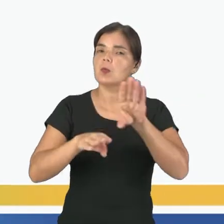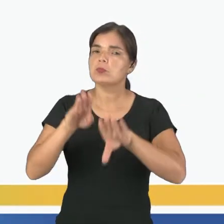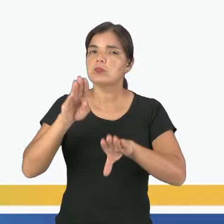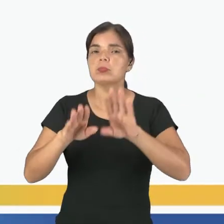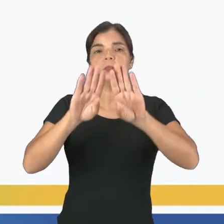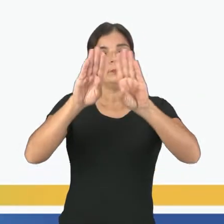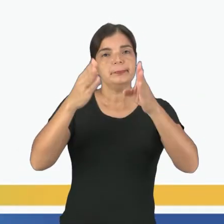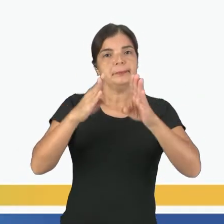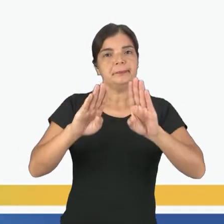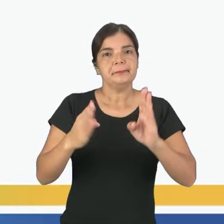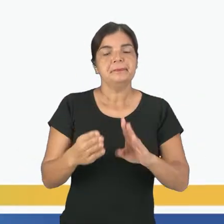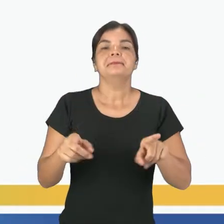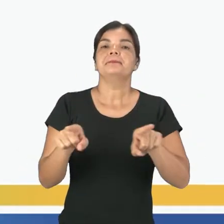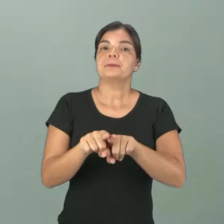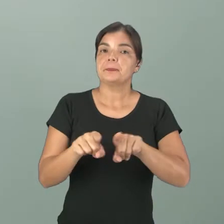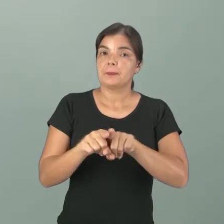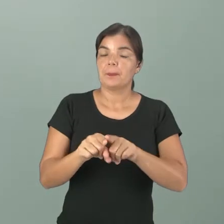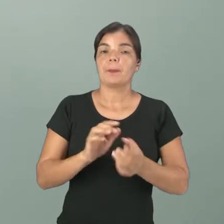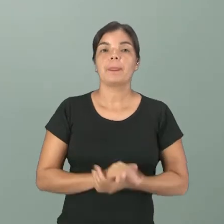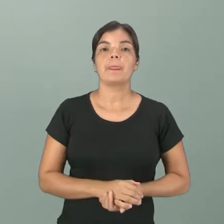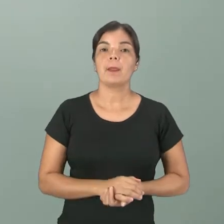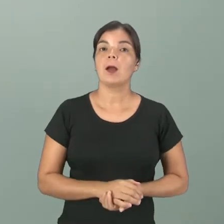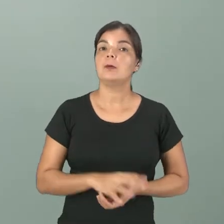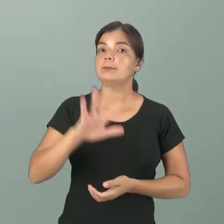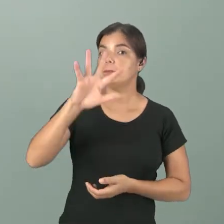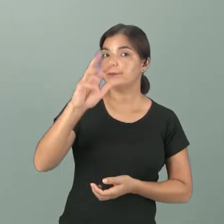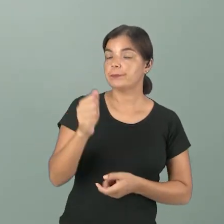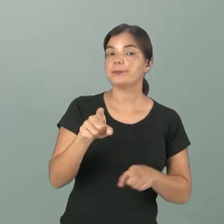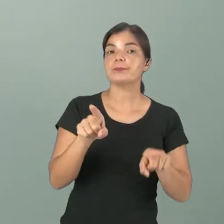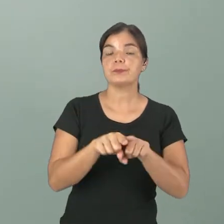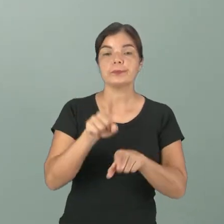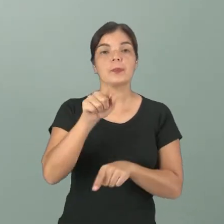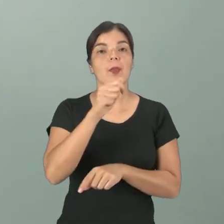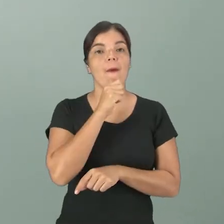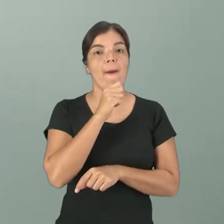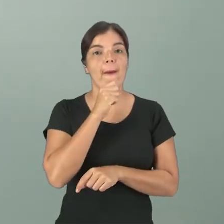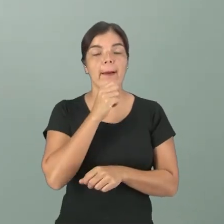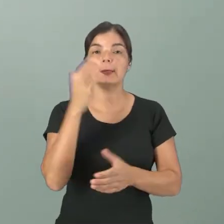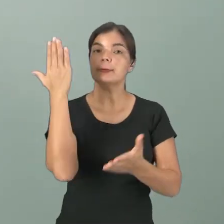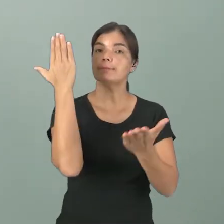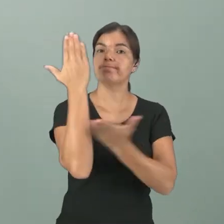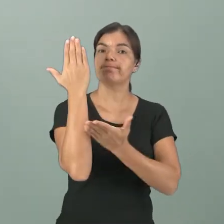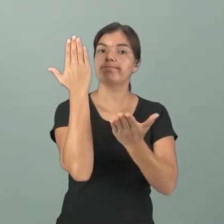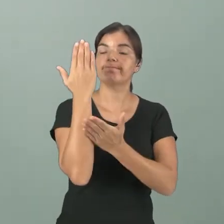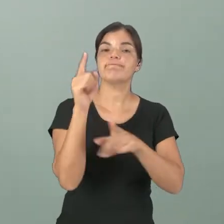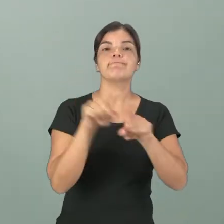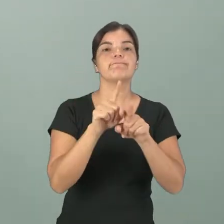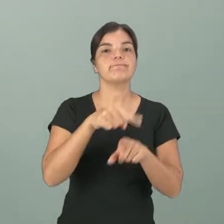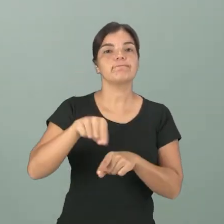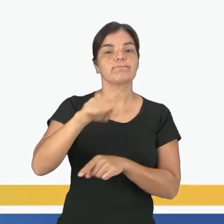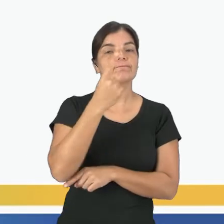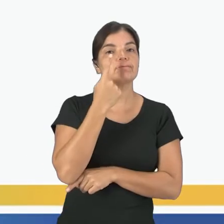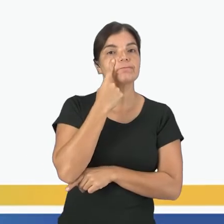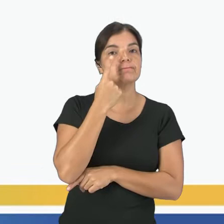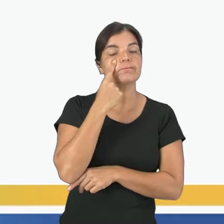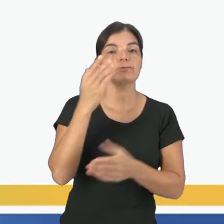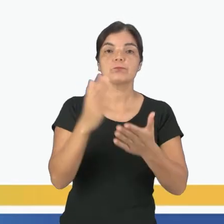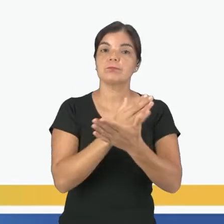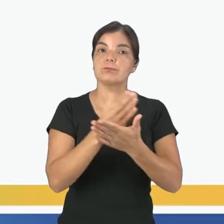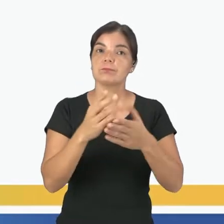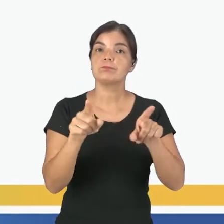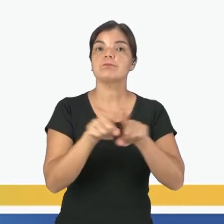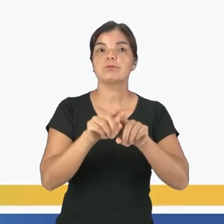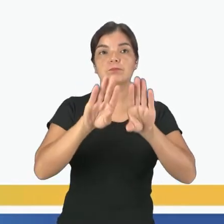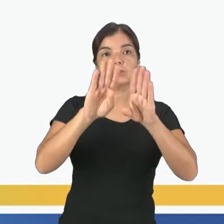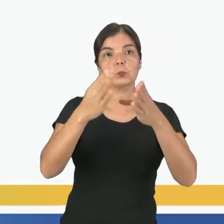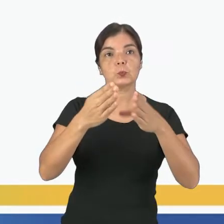das esculturas e do artesanato africano é feito ainda em madeira. E eu quero que você observe aqui algumas